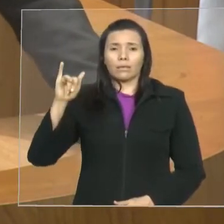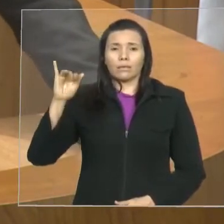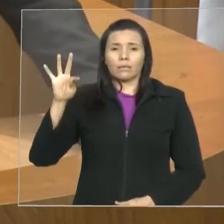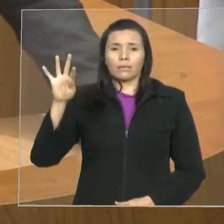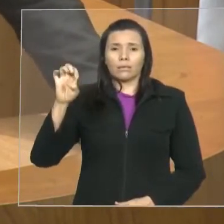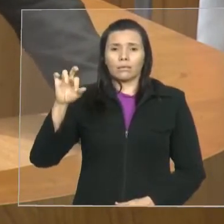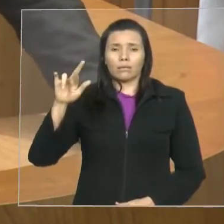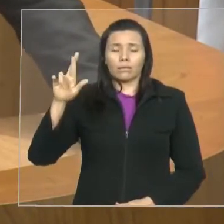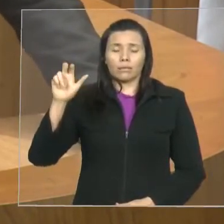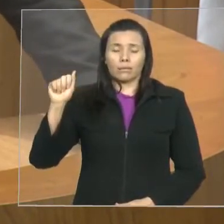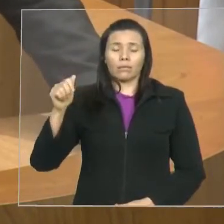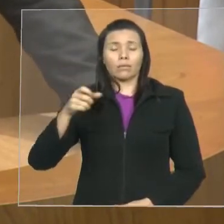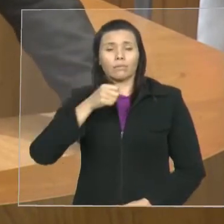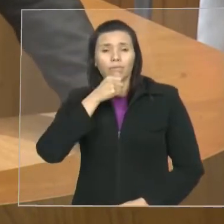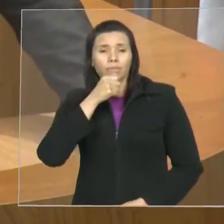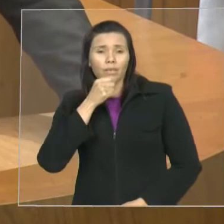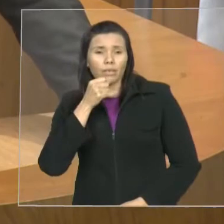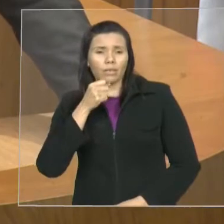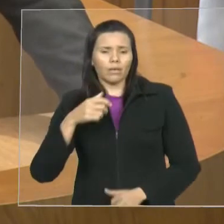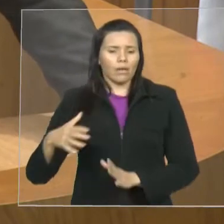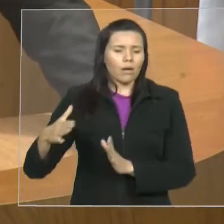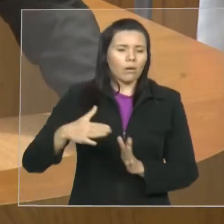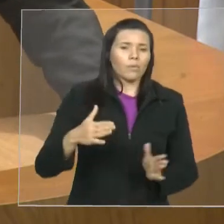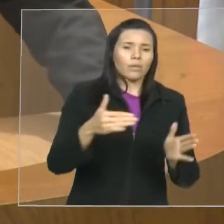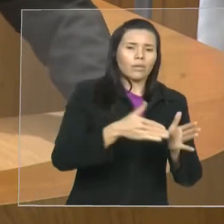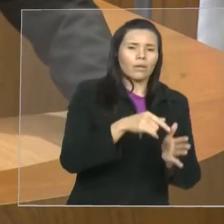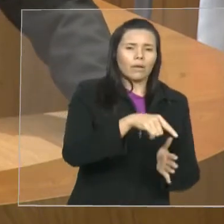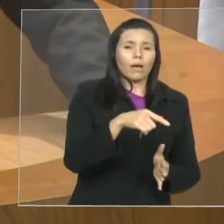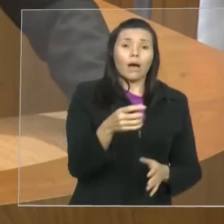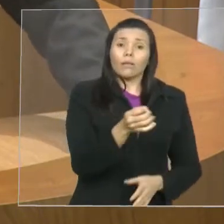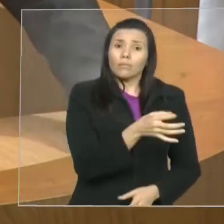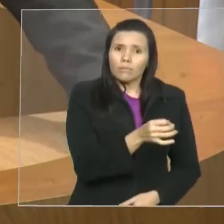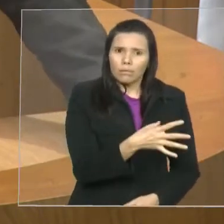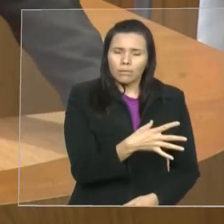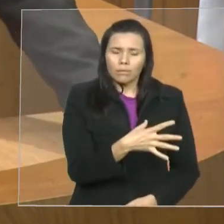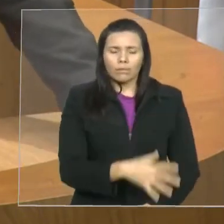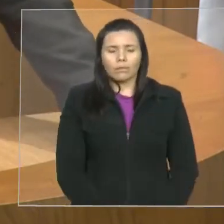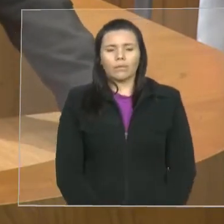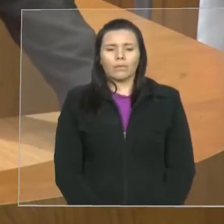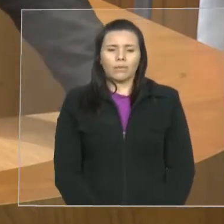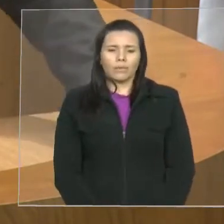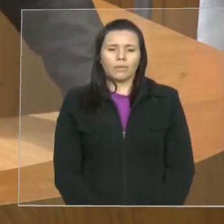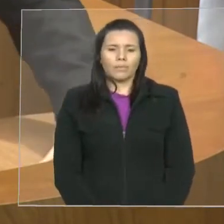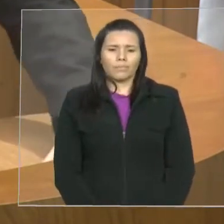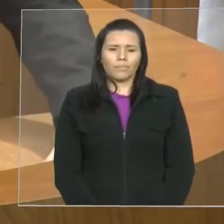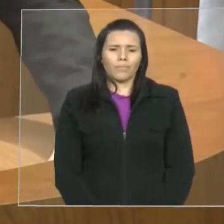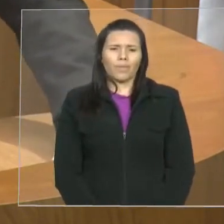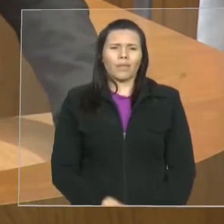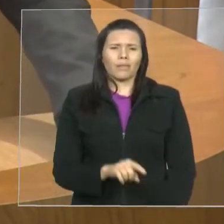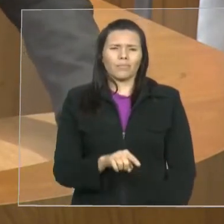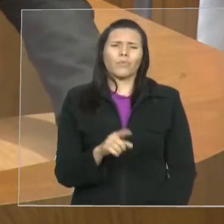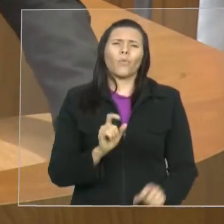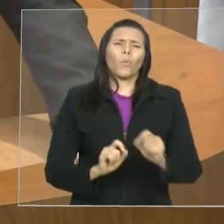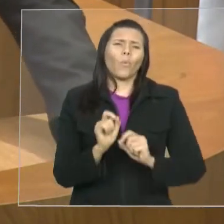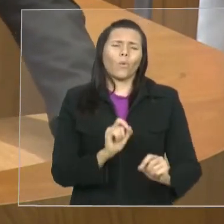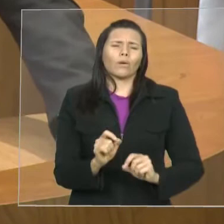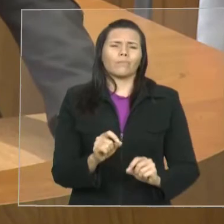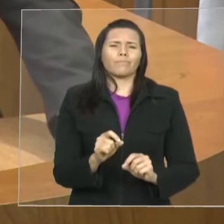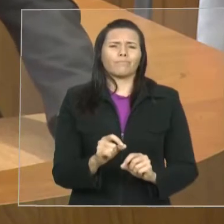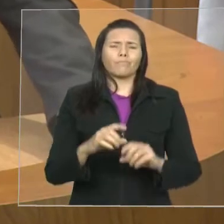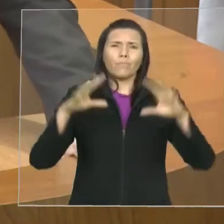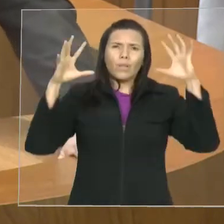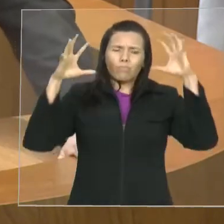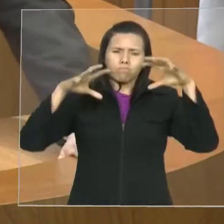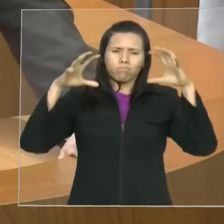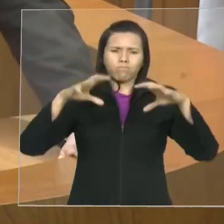chuvas e cujo trajeto que beneficia quase 4